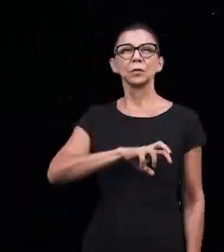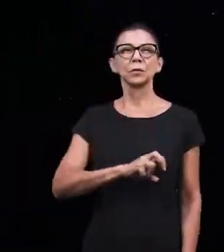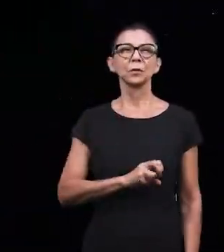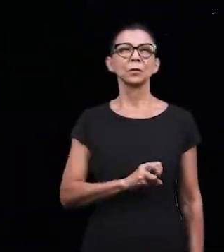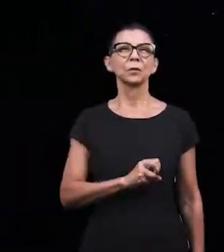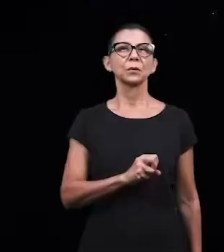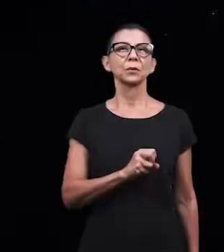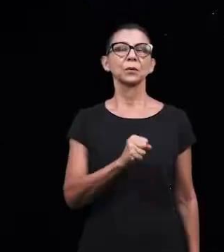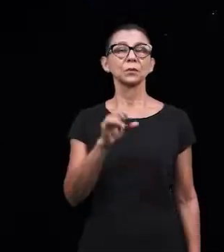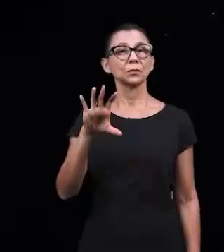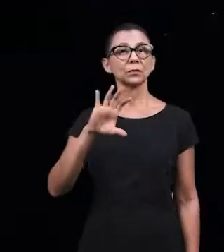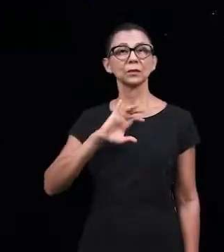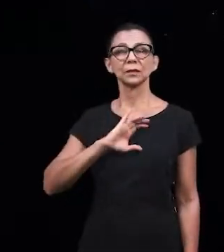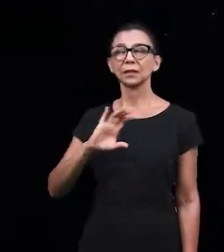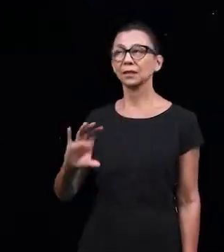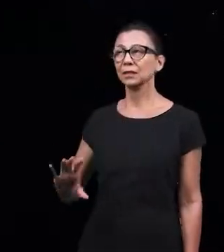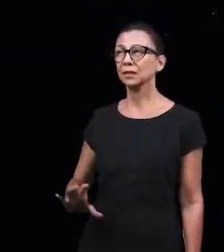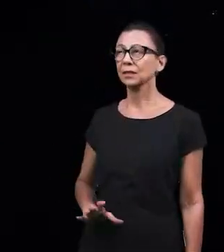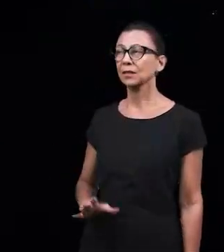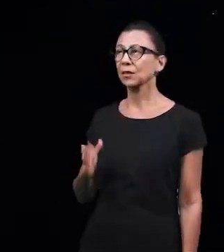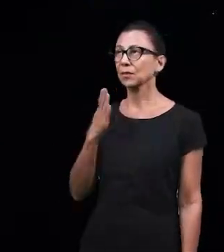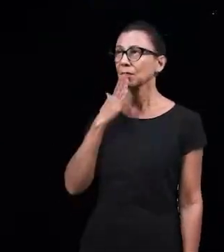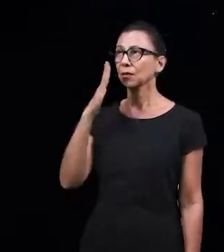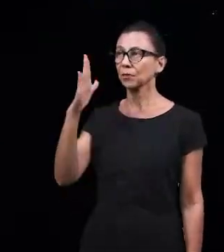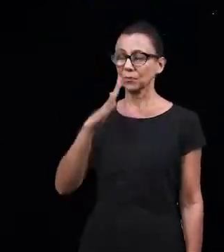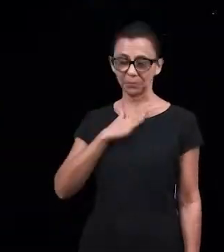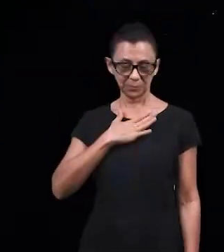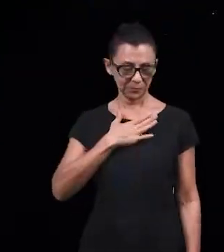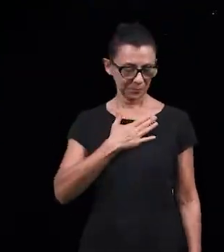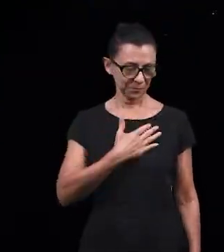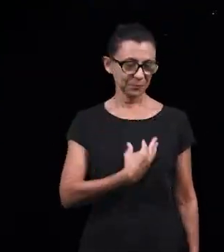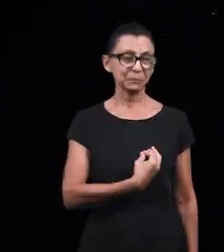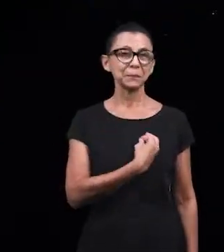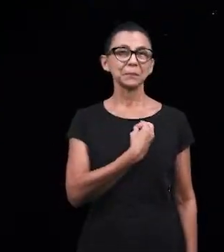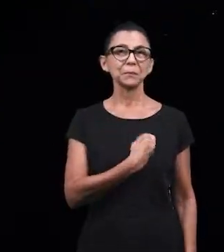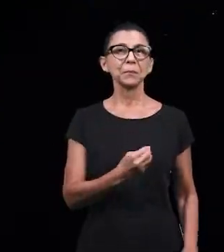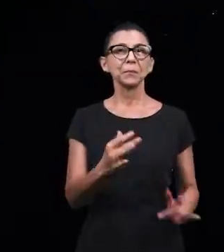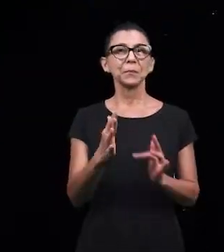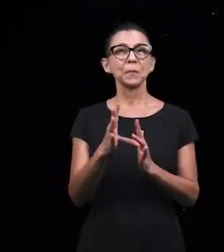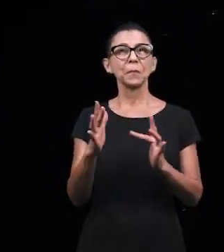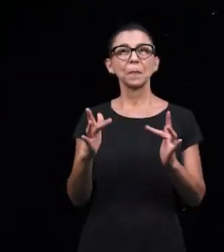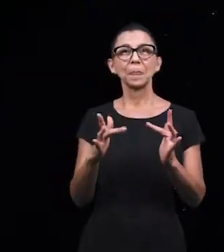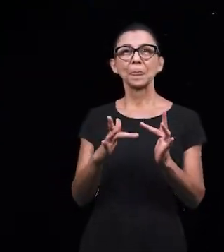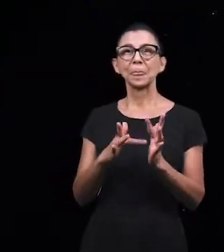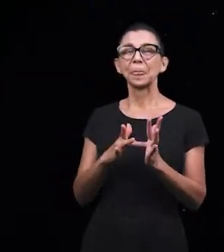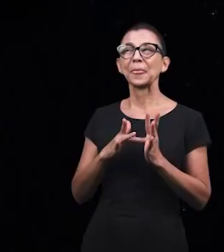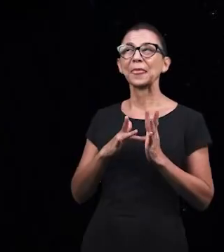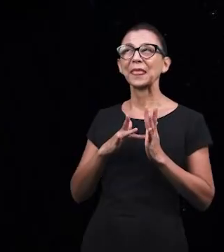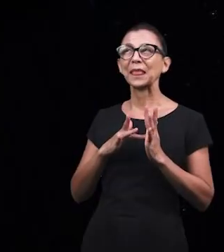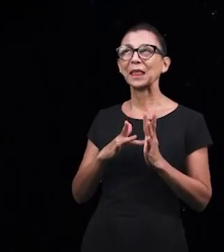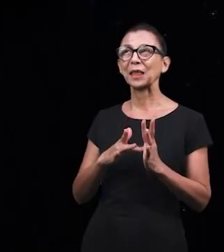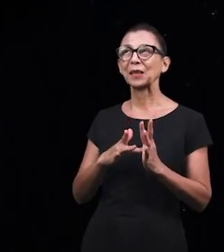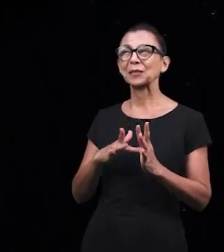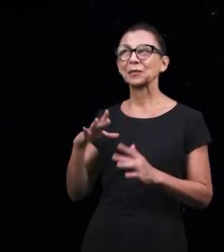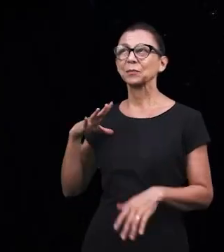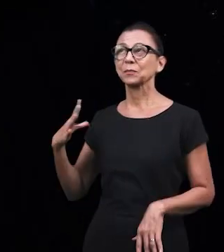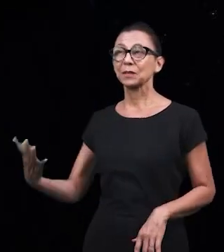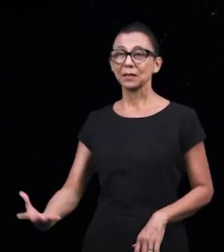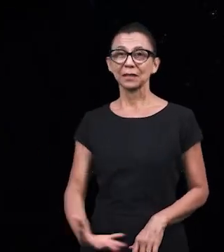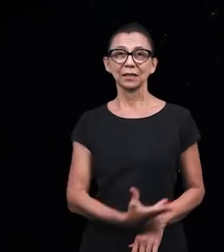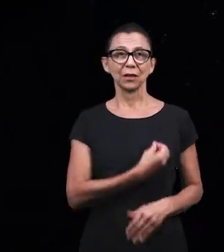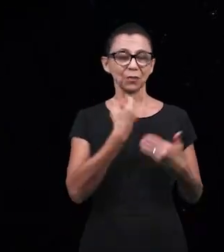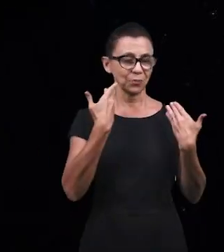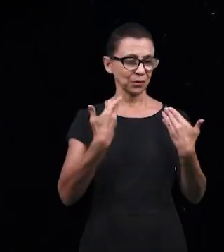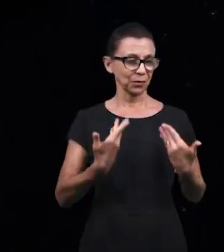que Cristo tem por mim. Jesus achou-me,